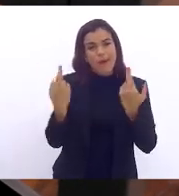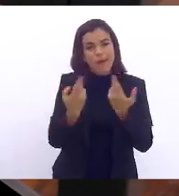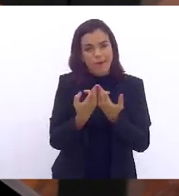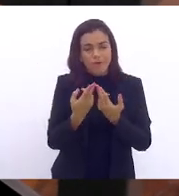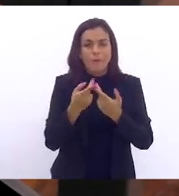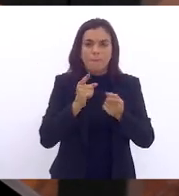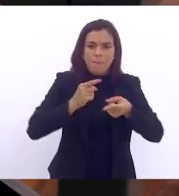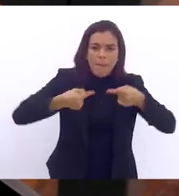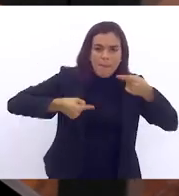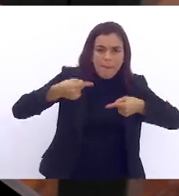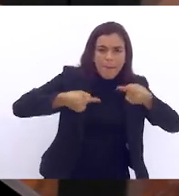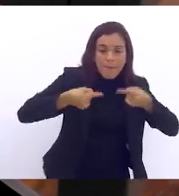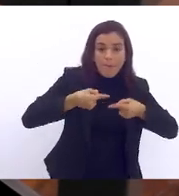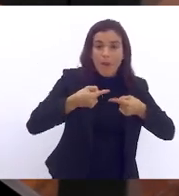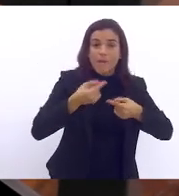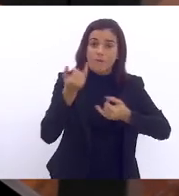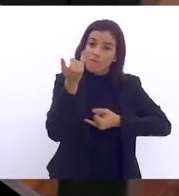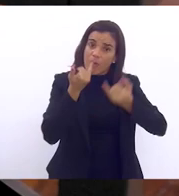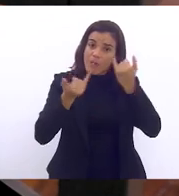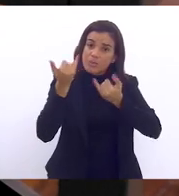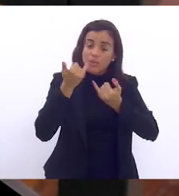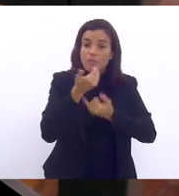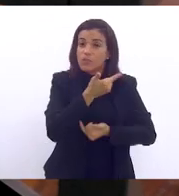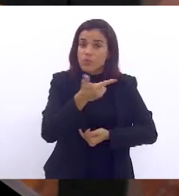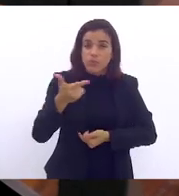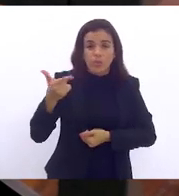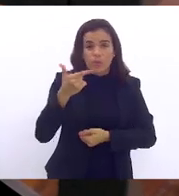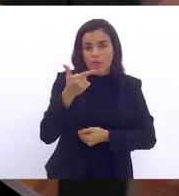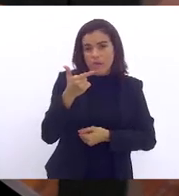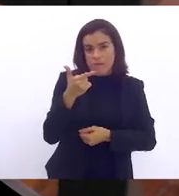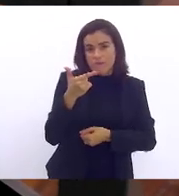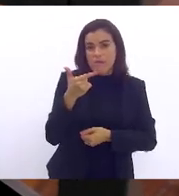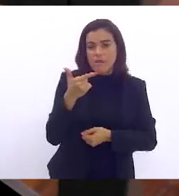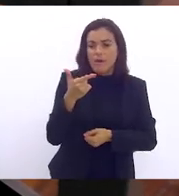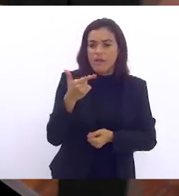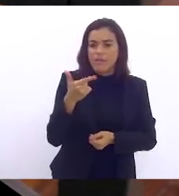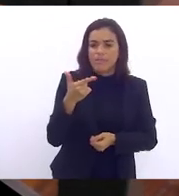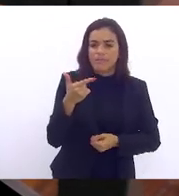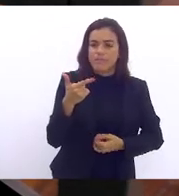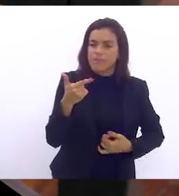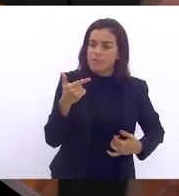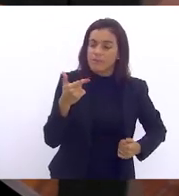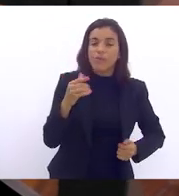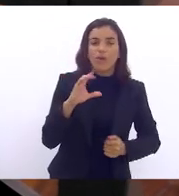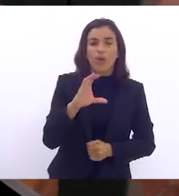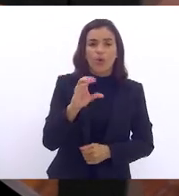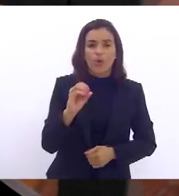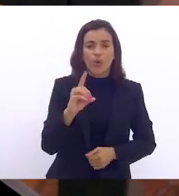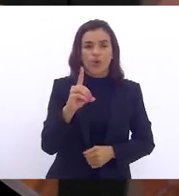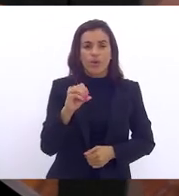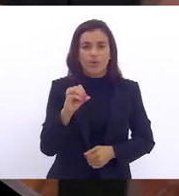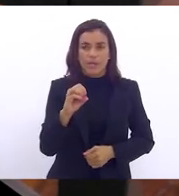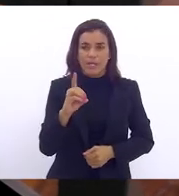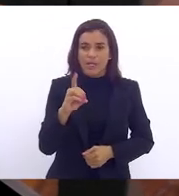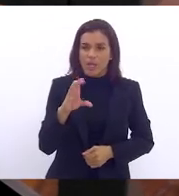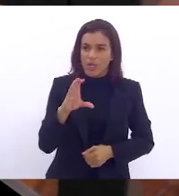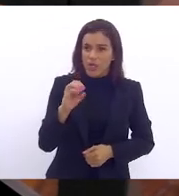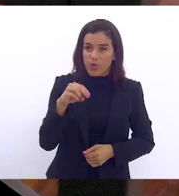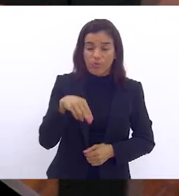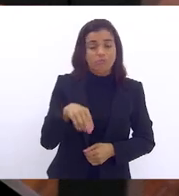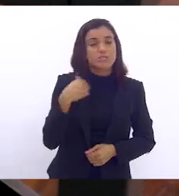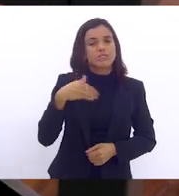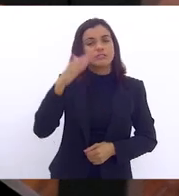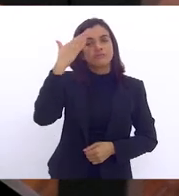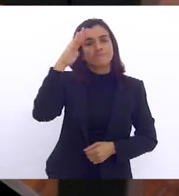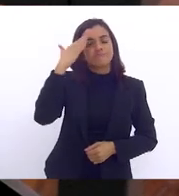informações que até então não estava previsto nas nossas melhorias então é super natural é super positivo estarmos aqui hoje pra gente entender para